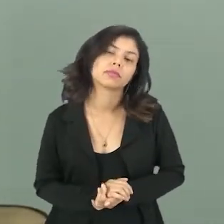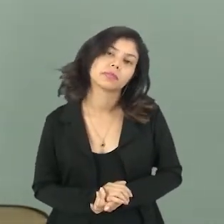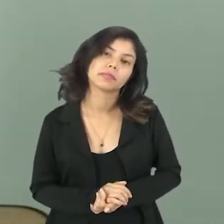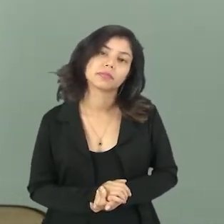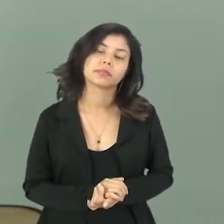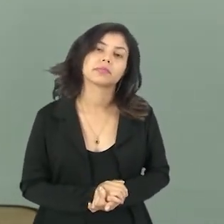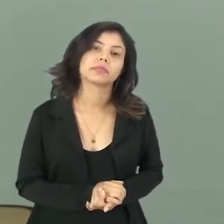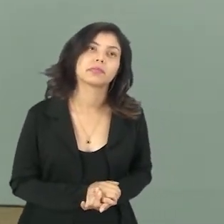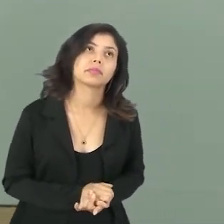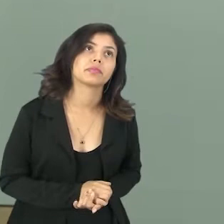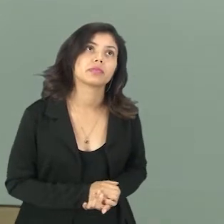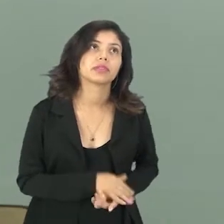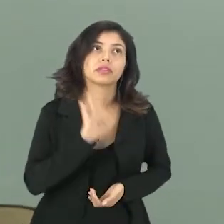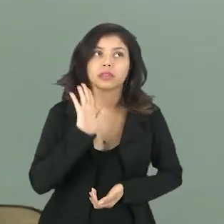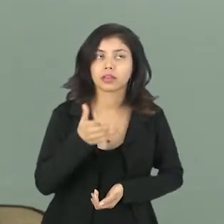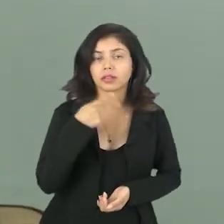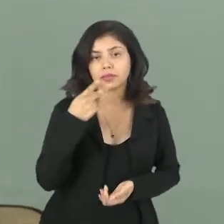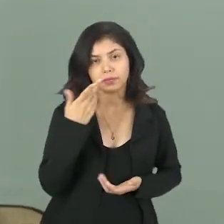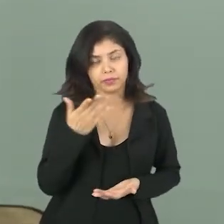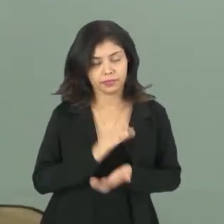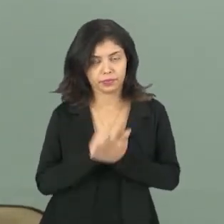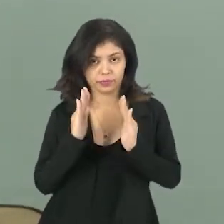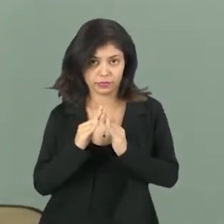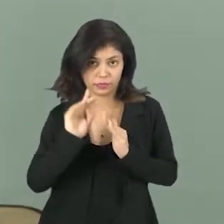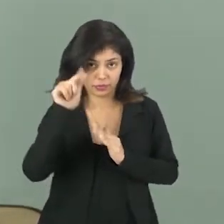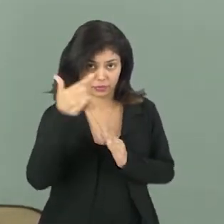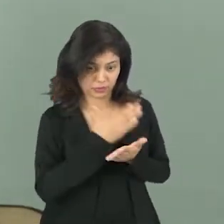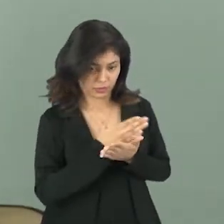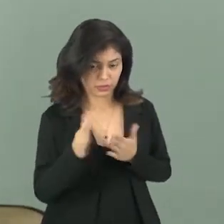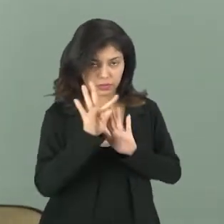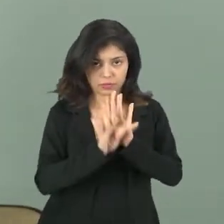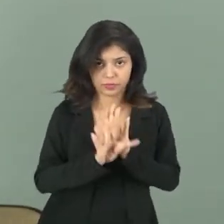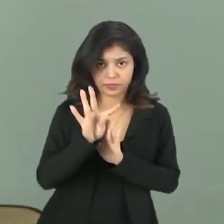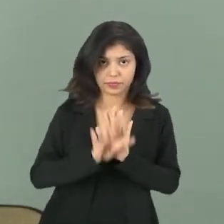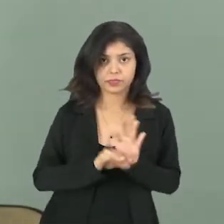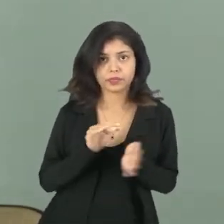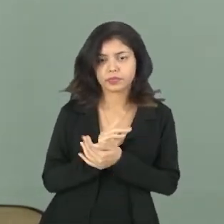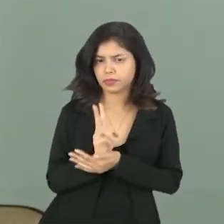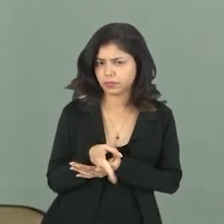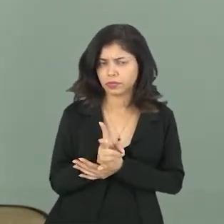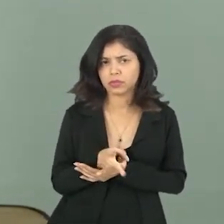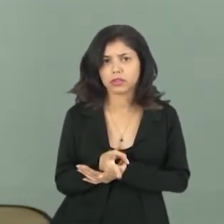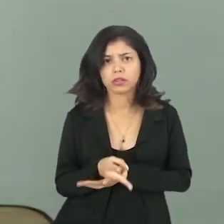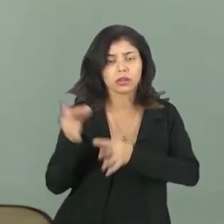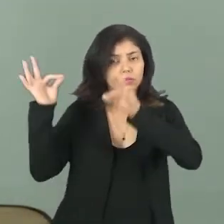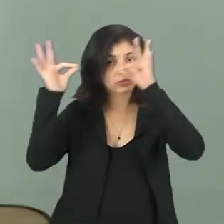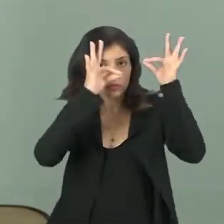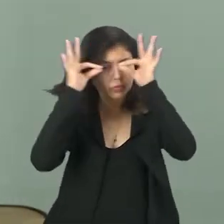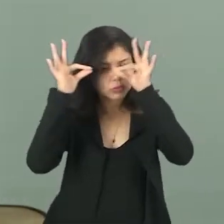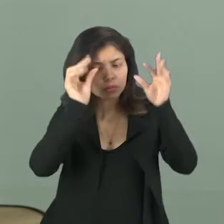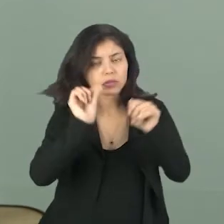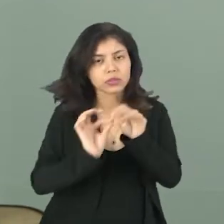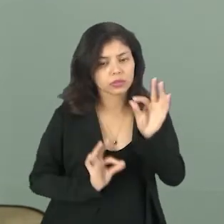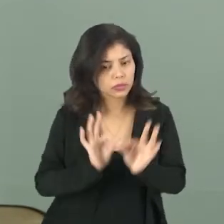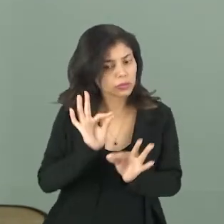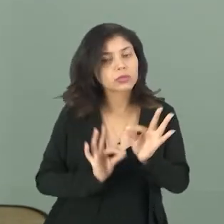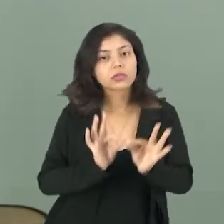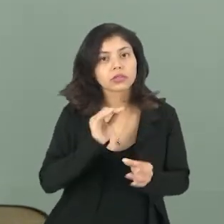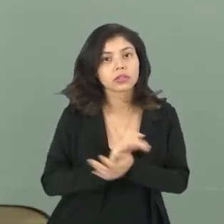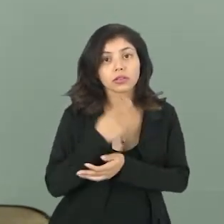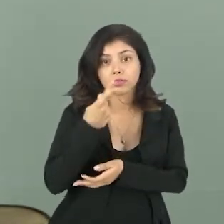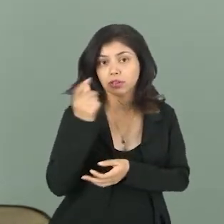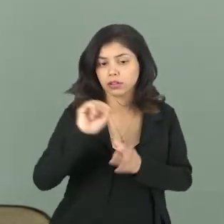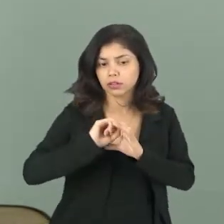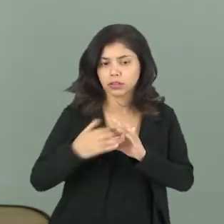vamos lá muito bem para quem já tá dizendo aí de casa lá no início do nosso texto não é mesmo a Dona Coruja ela faz ela vai